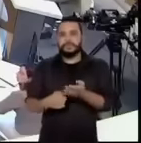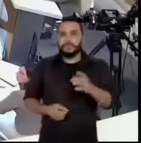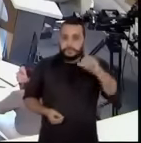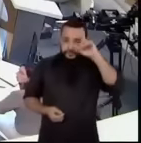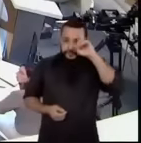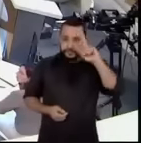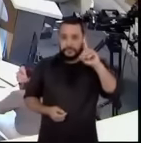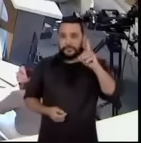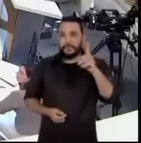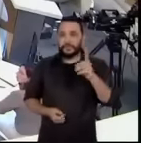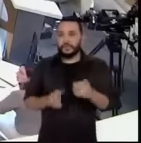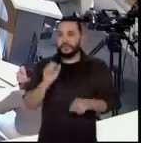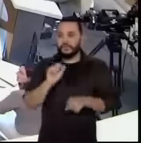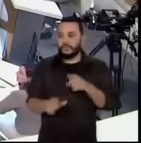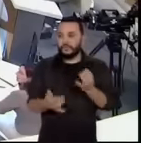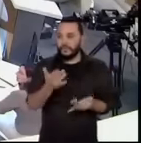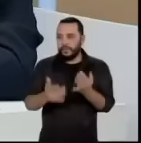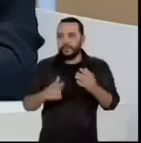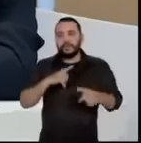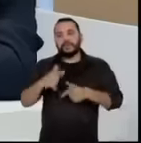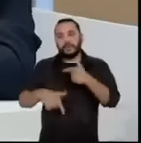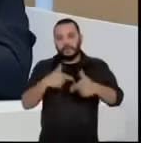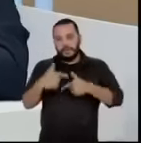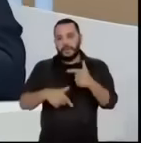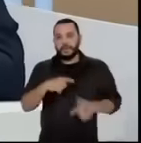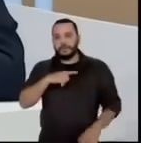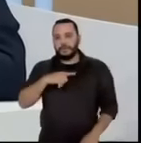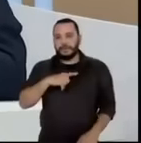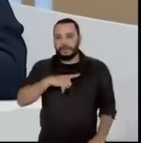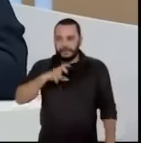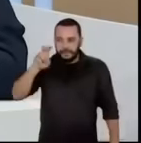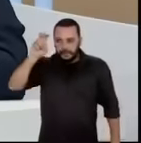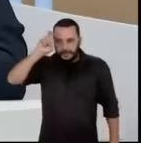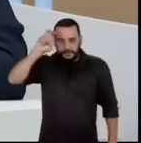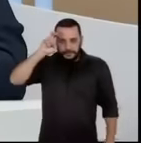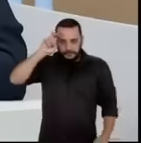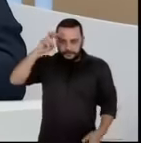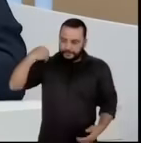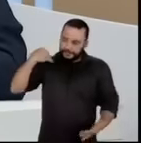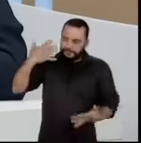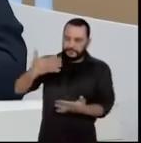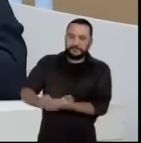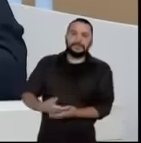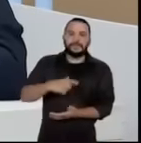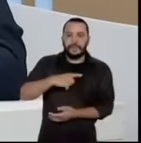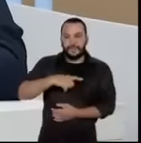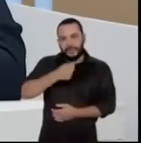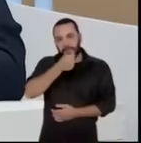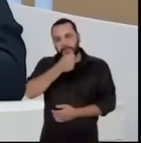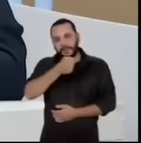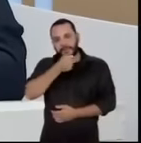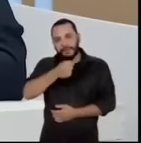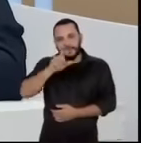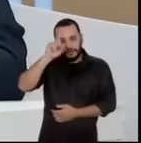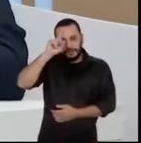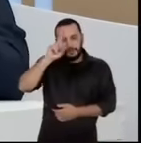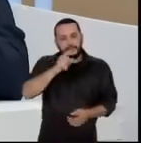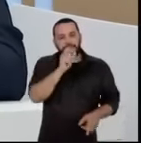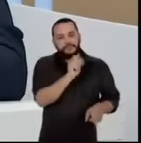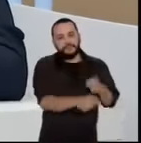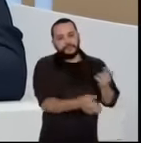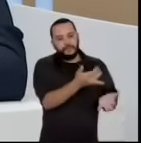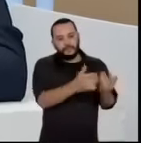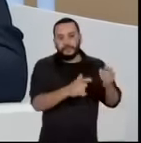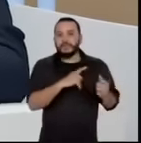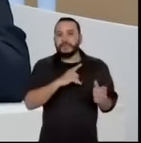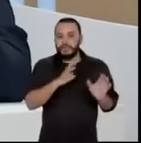porque deu muito trabalho para a gente. Desde quinta-feira, fazendo reportagem sobre o Dia do Fogo. E o que a gente apurou? Que houve um